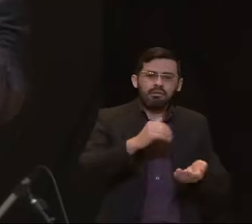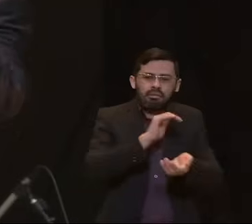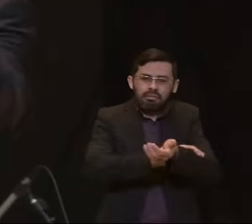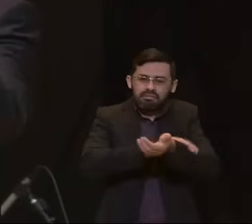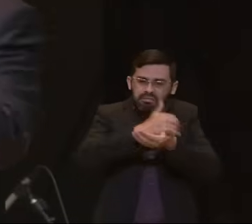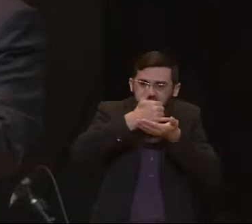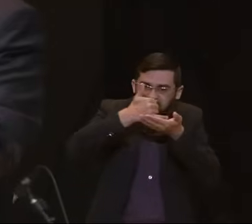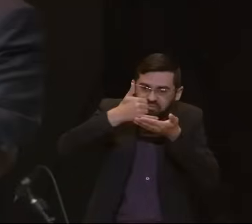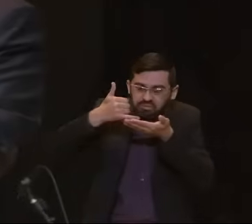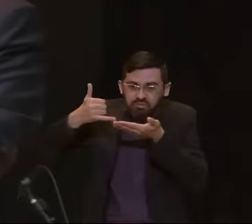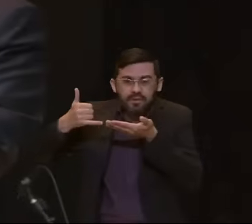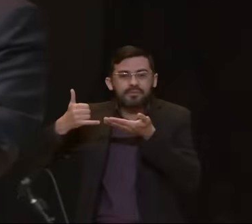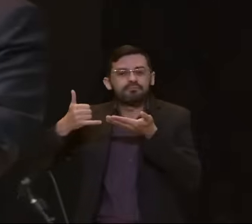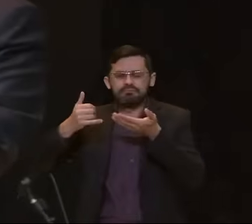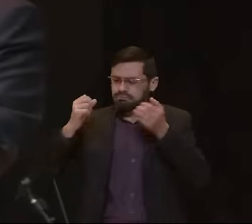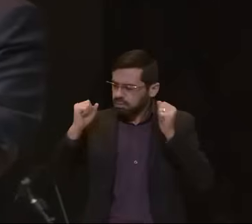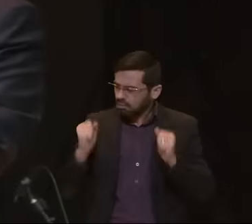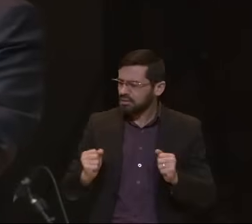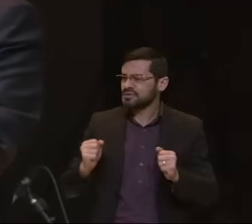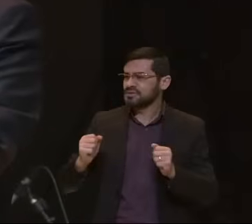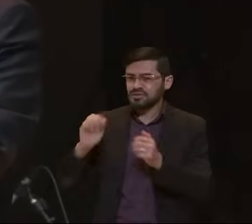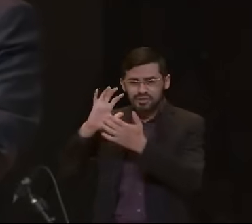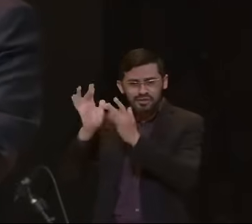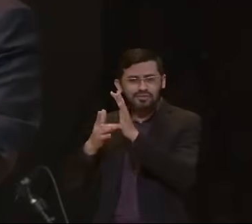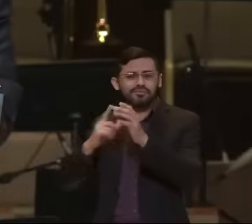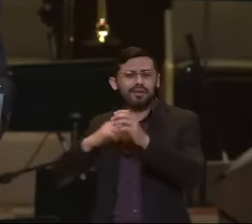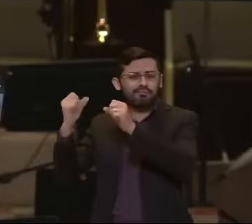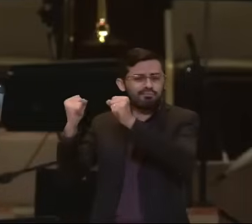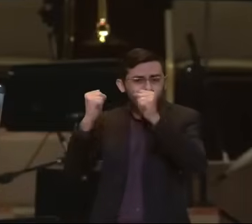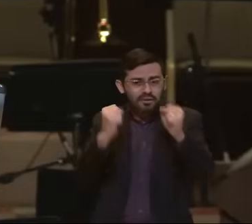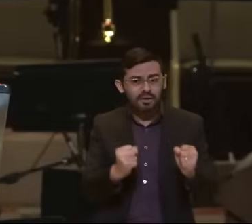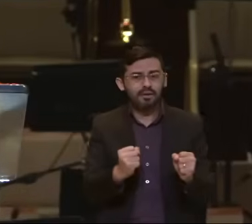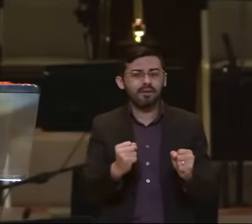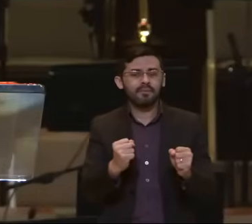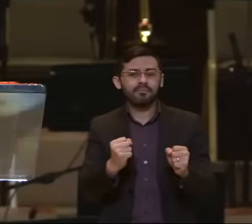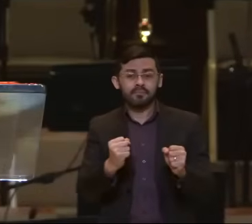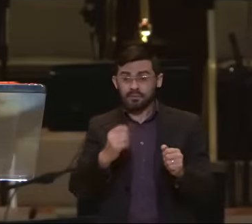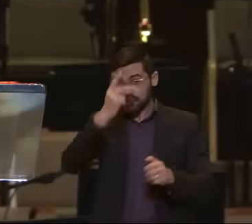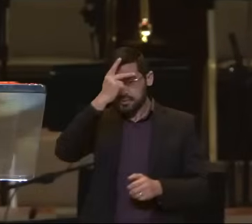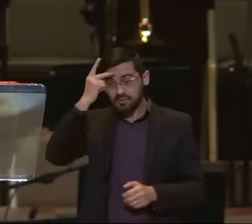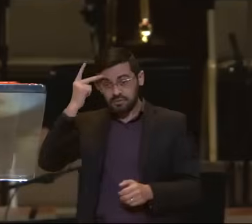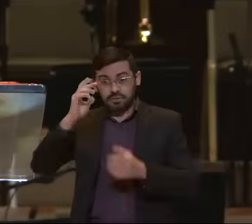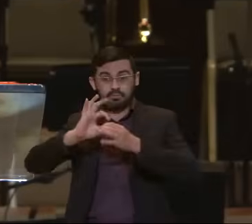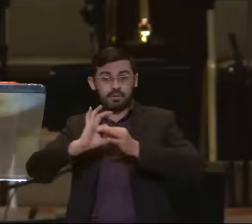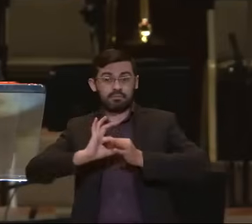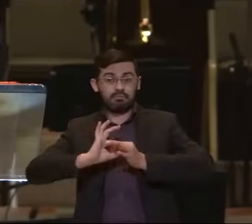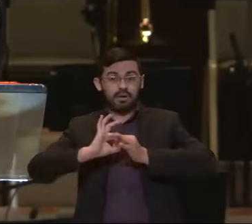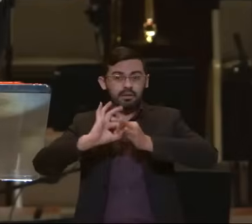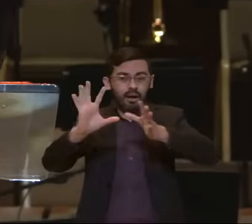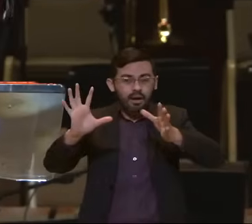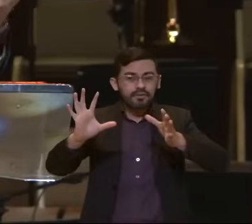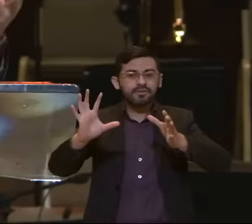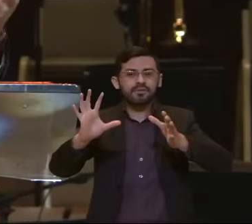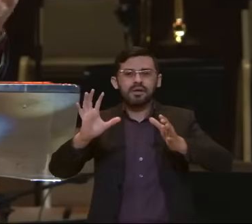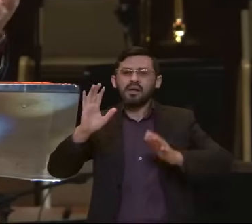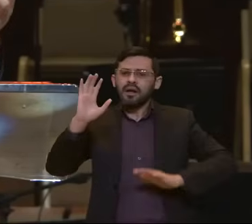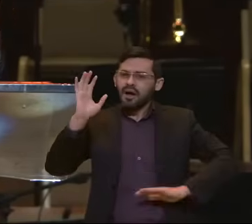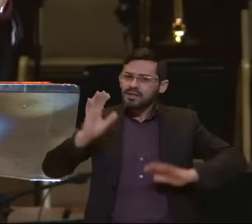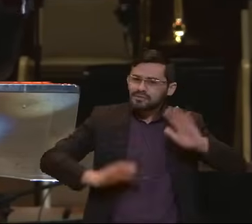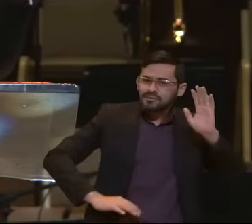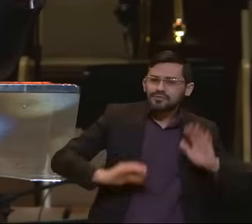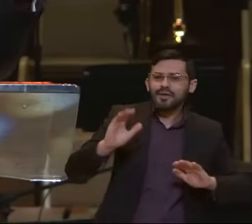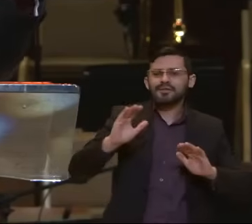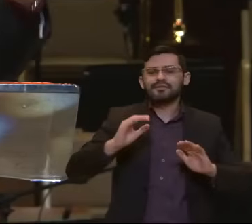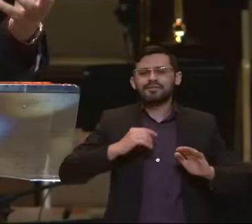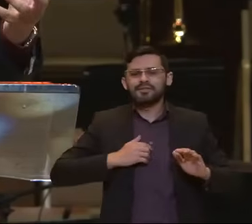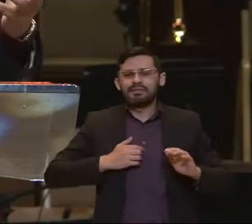drogas, dos seus vícios. Pessoas podem ser libertas dos seus conceitos, das